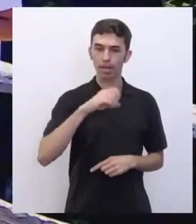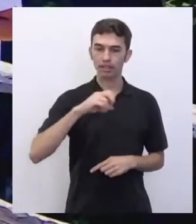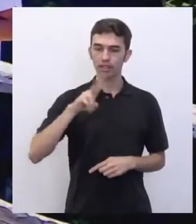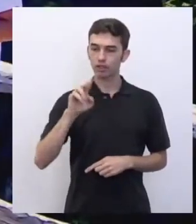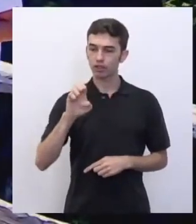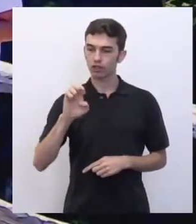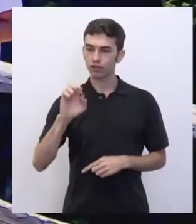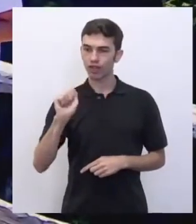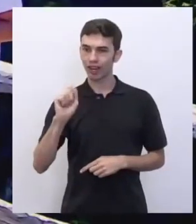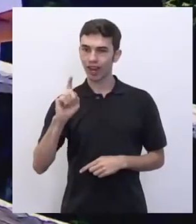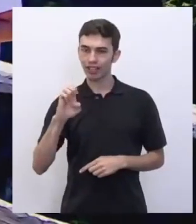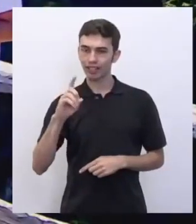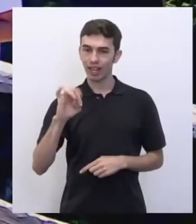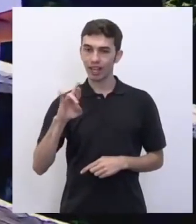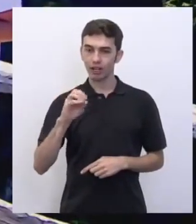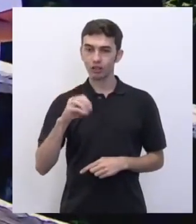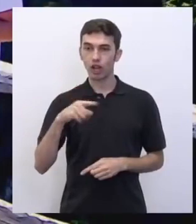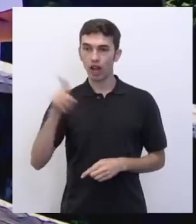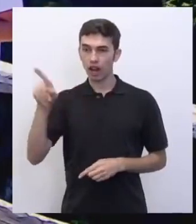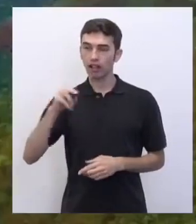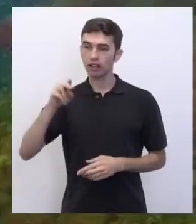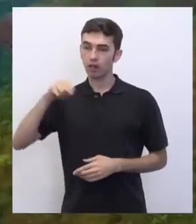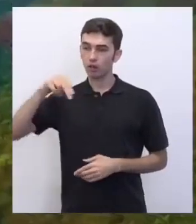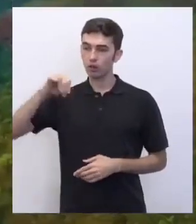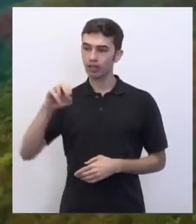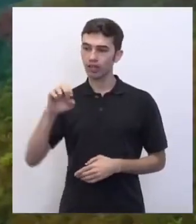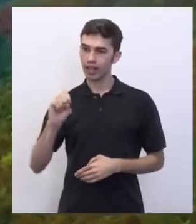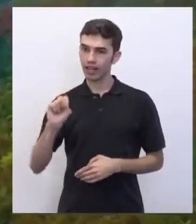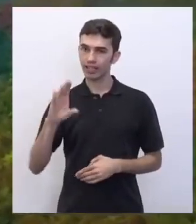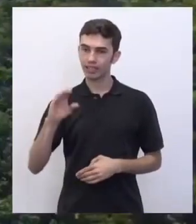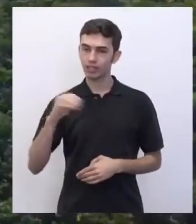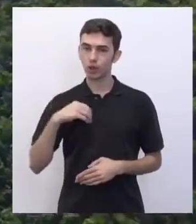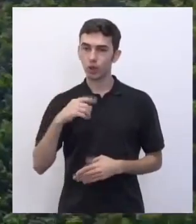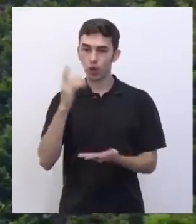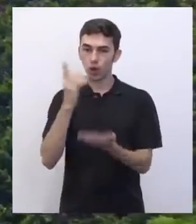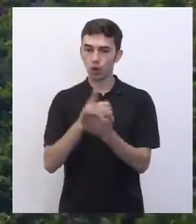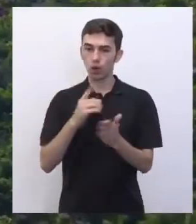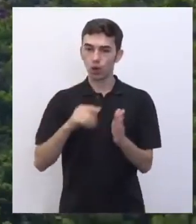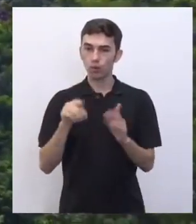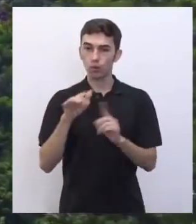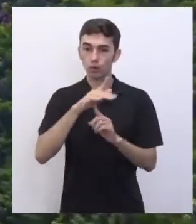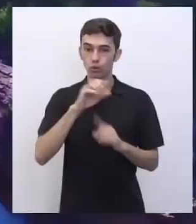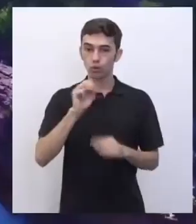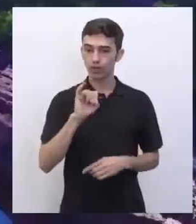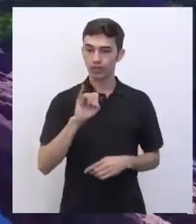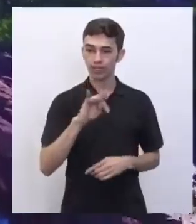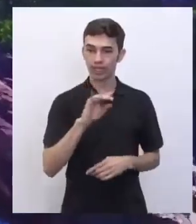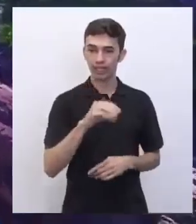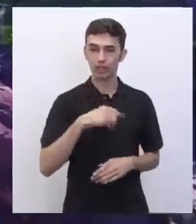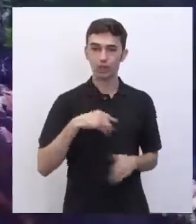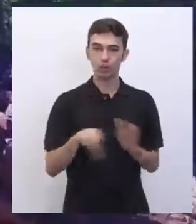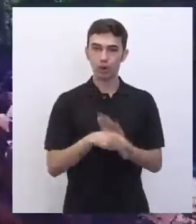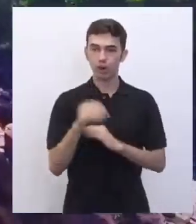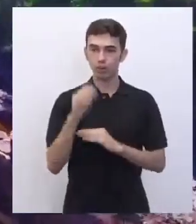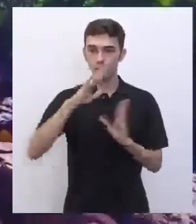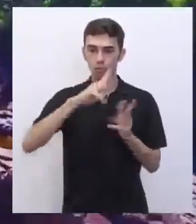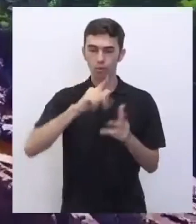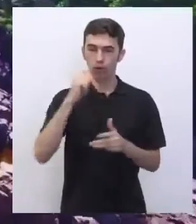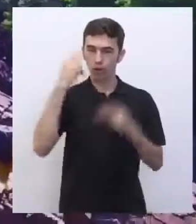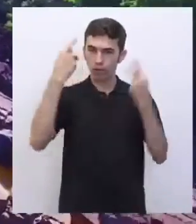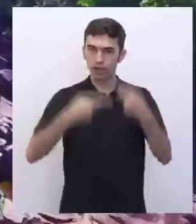sítio do patrimônio natural da humanidade. Ampliar o Parque Nacional para além dos limites atuais,